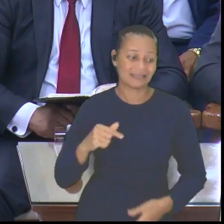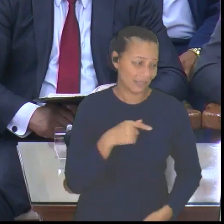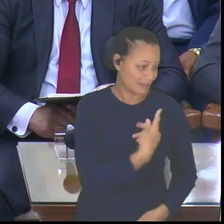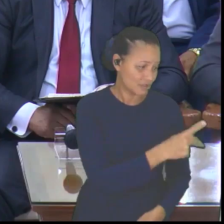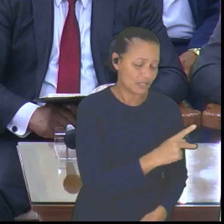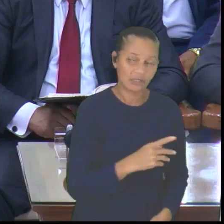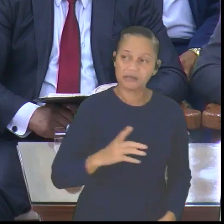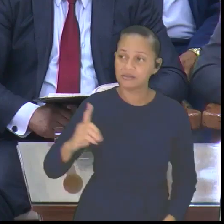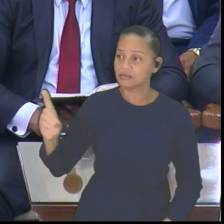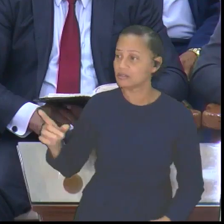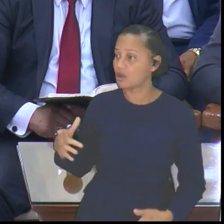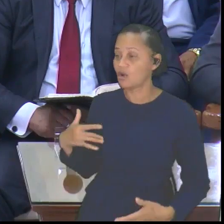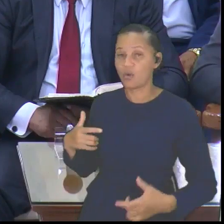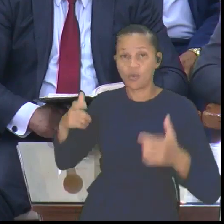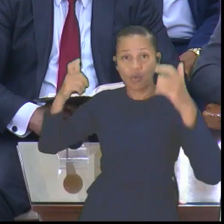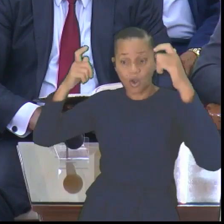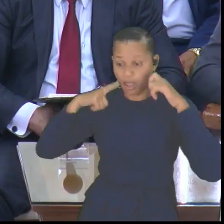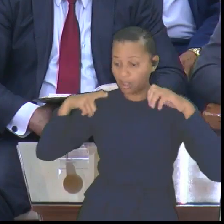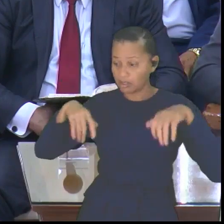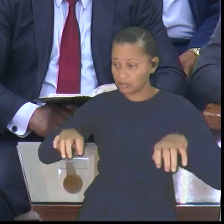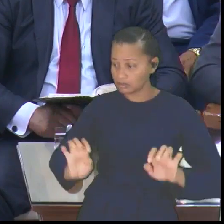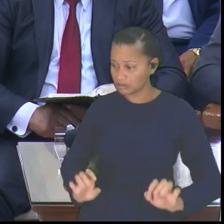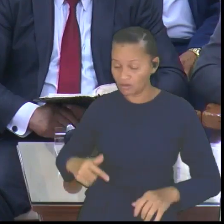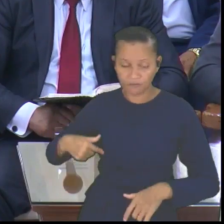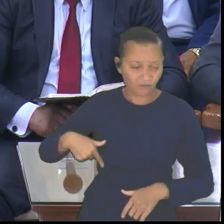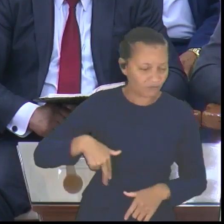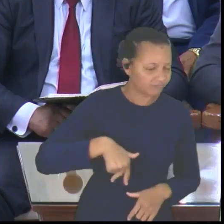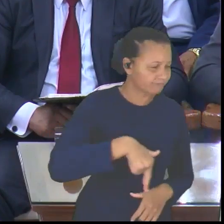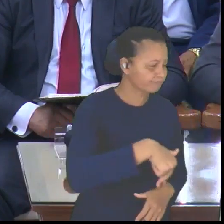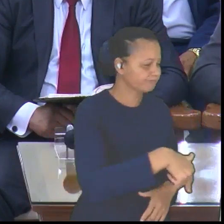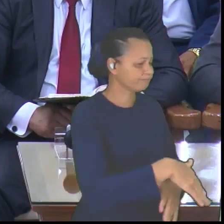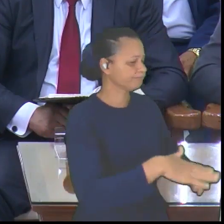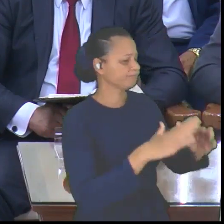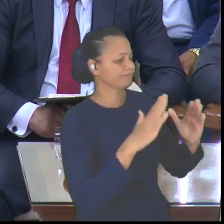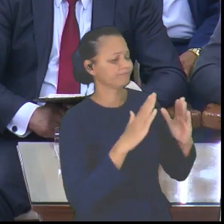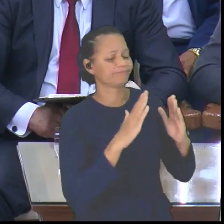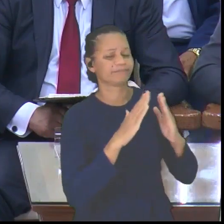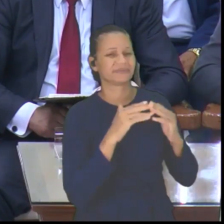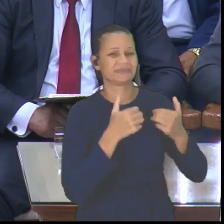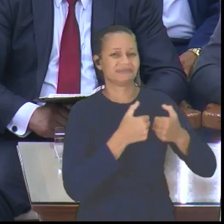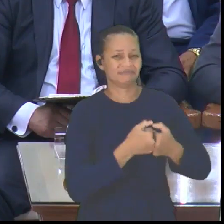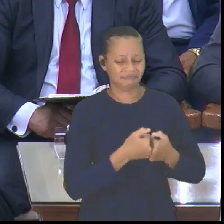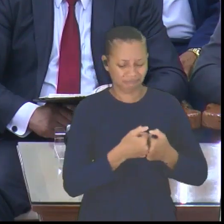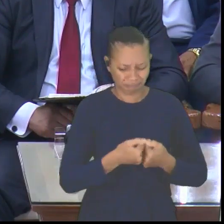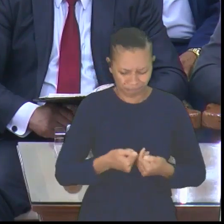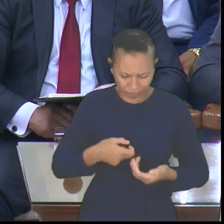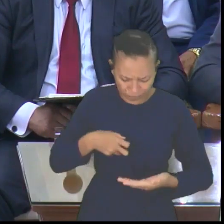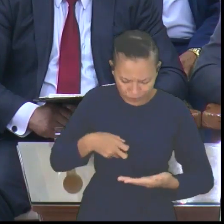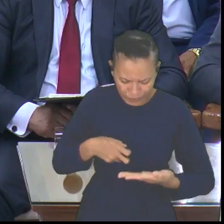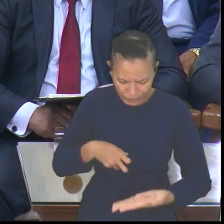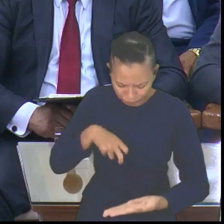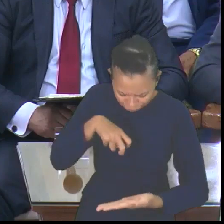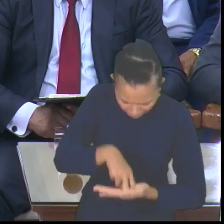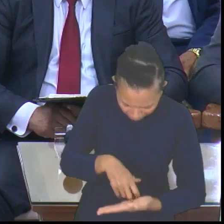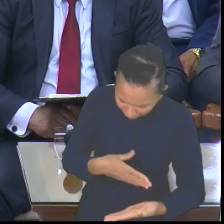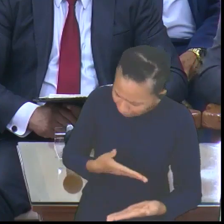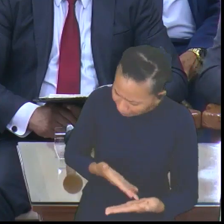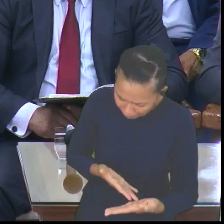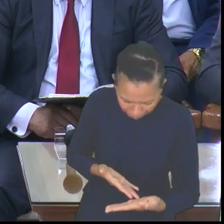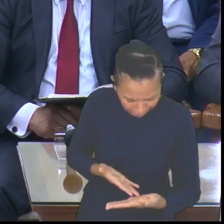ele. Aí sabe o que Ezequias fez? Foi para o templo orar. Pegou a carta, botou debaixo do joelho e disse, Senhor, aqui